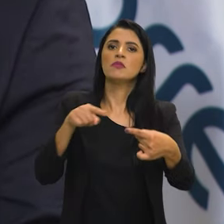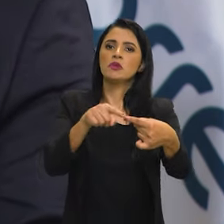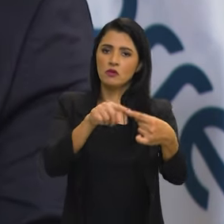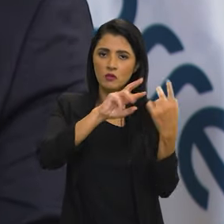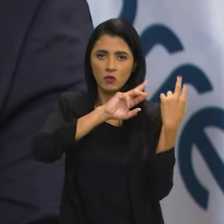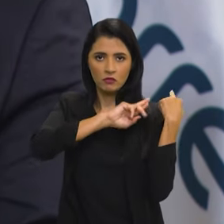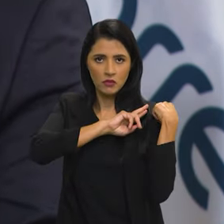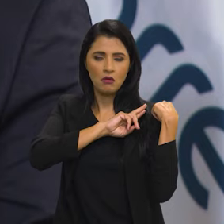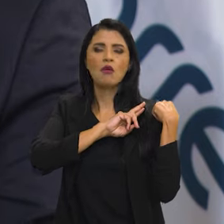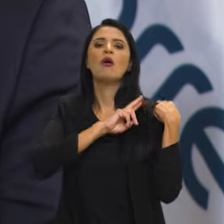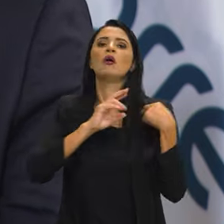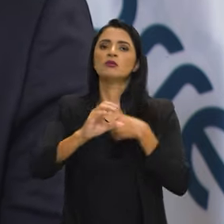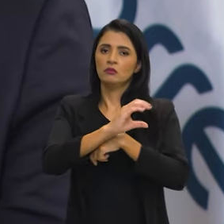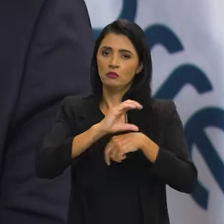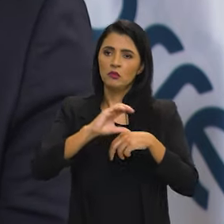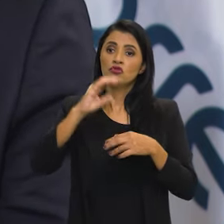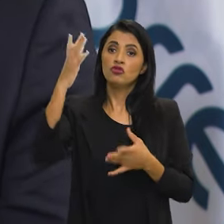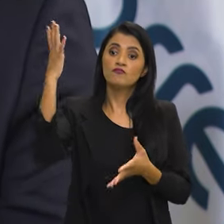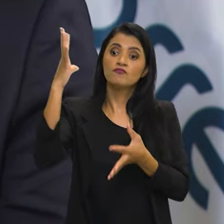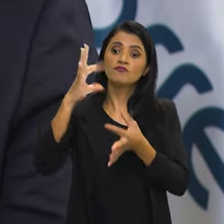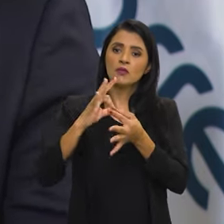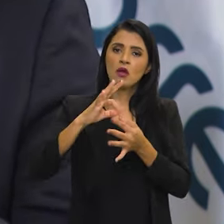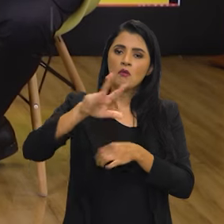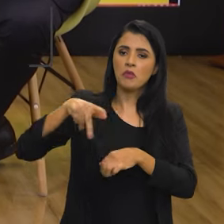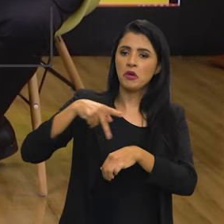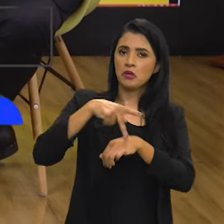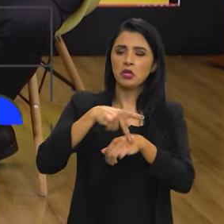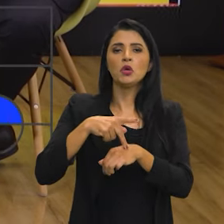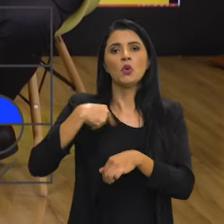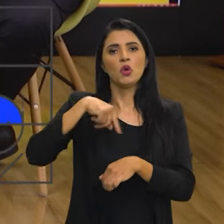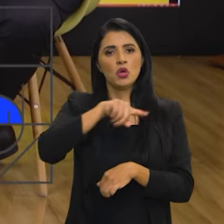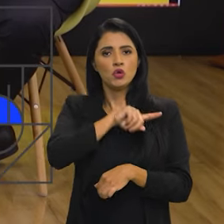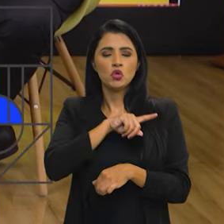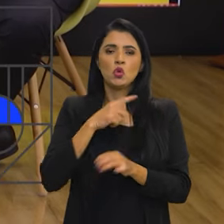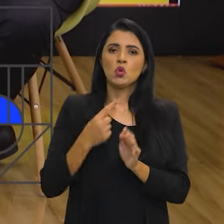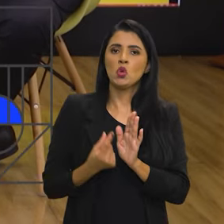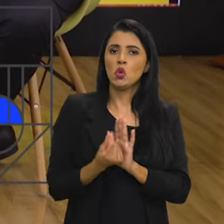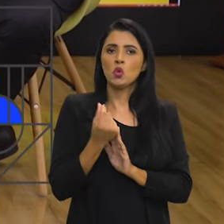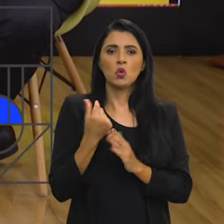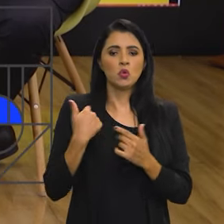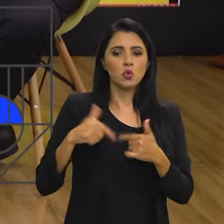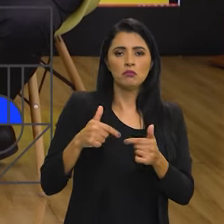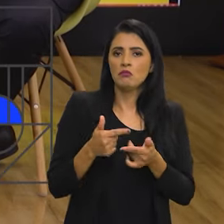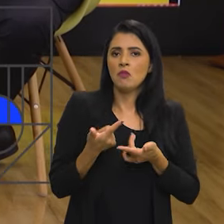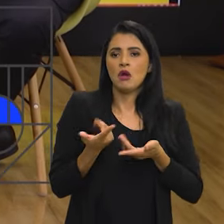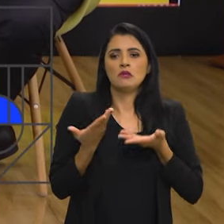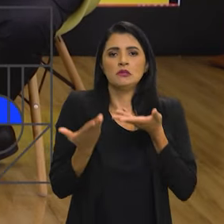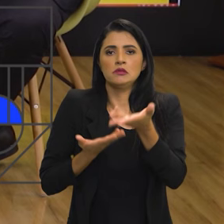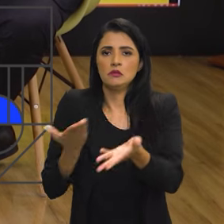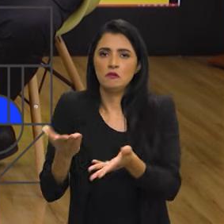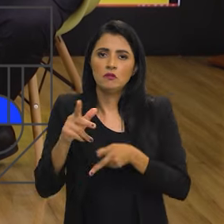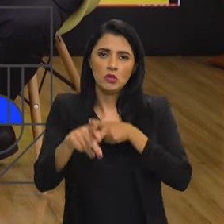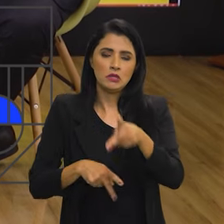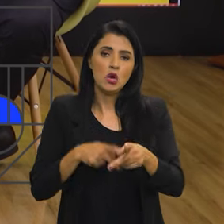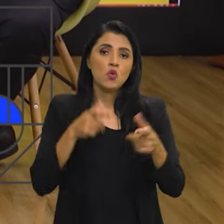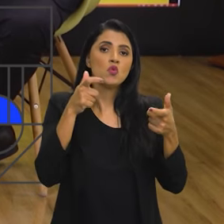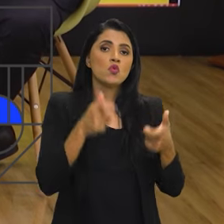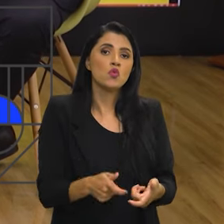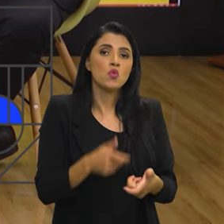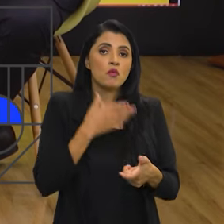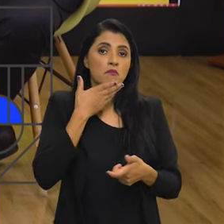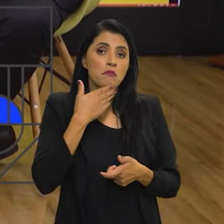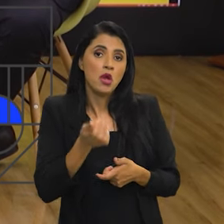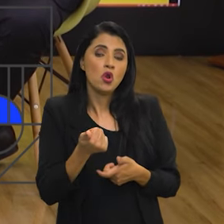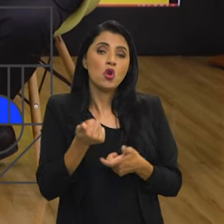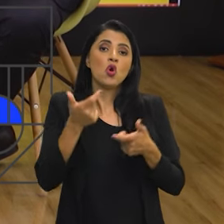constitucional que temos de integrar o país inteiro, então, receitas nossas, elas são utilizadas justamente para servir a população, para ter uma agência melhor,